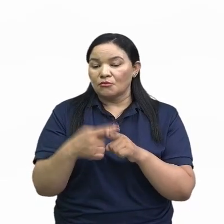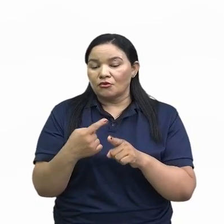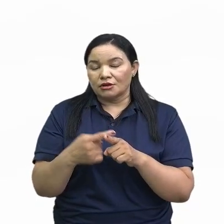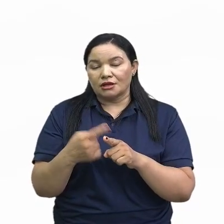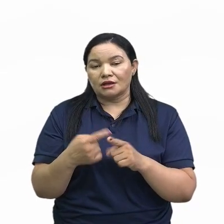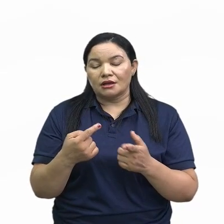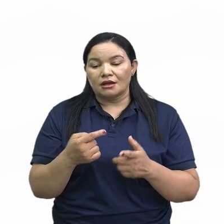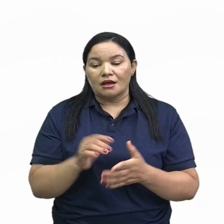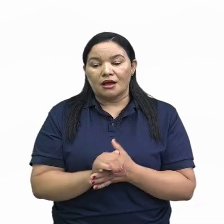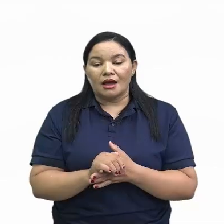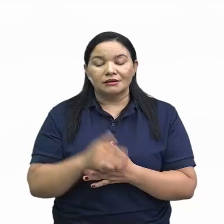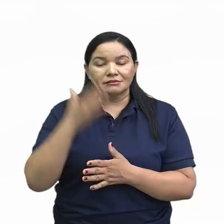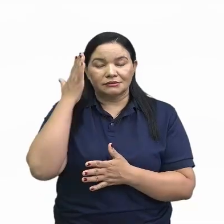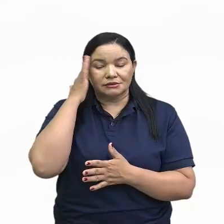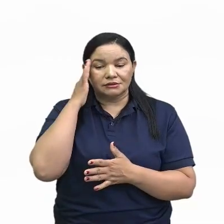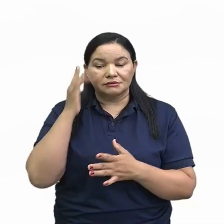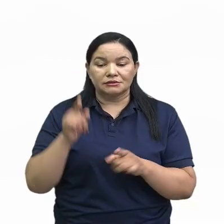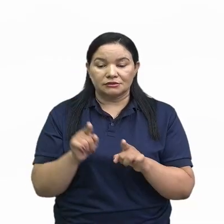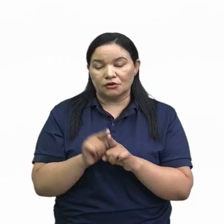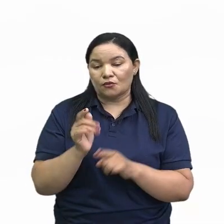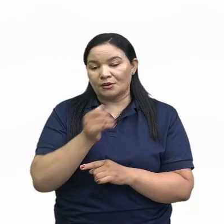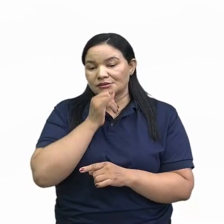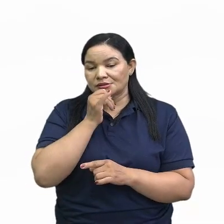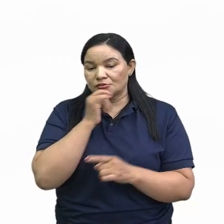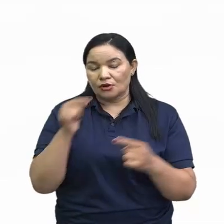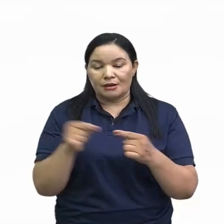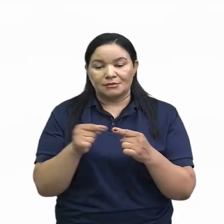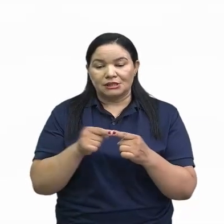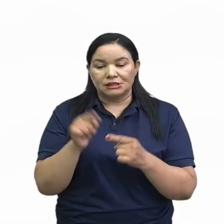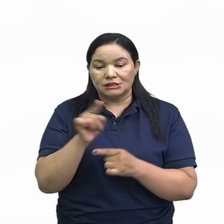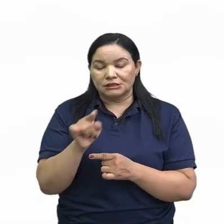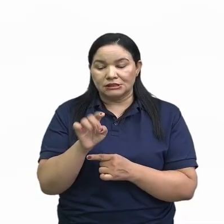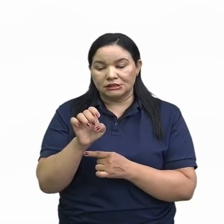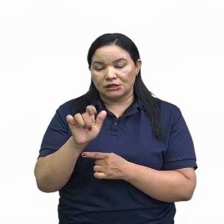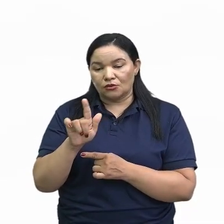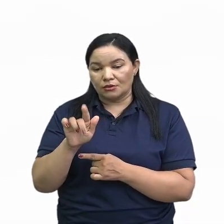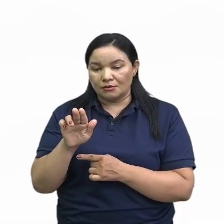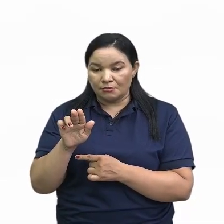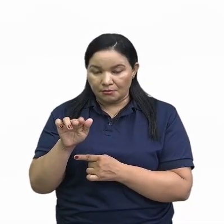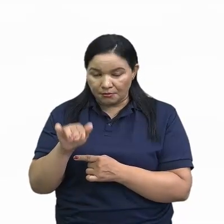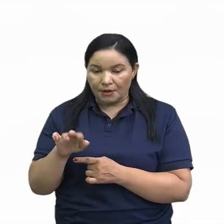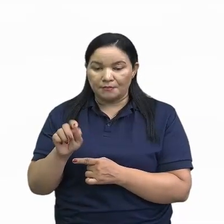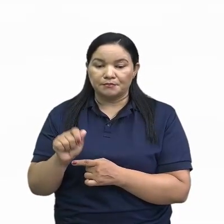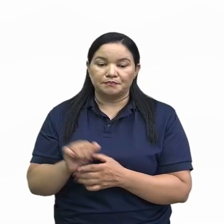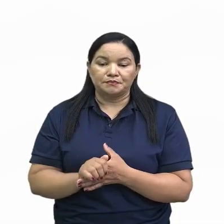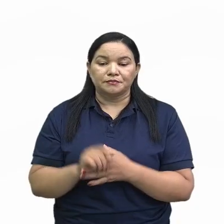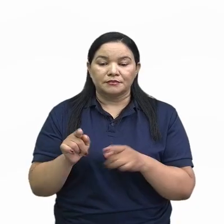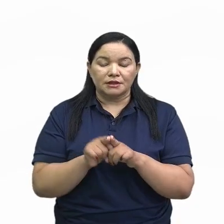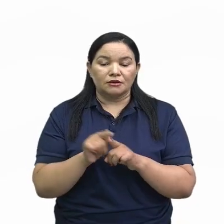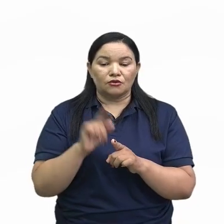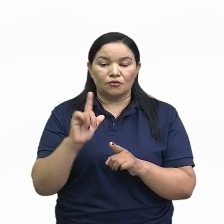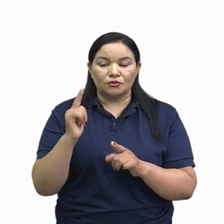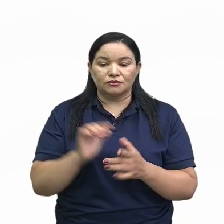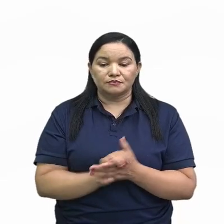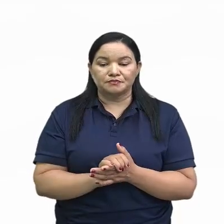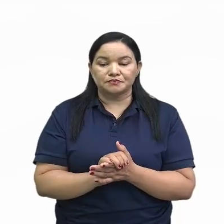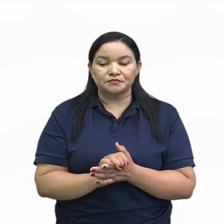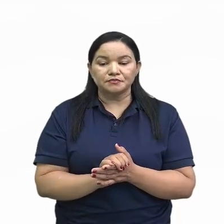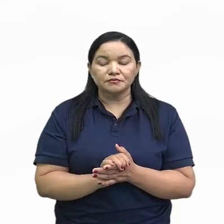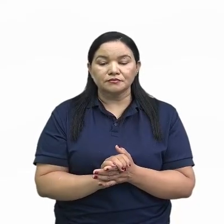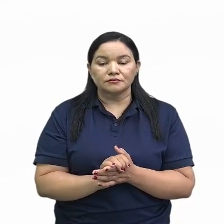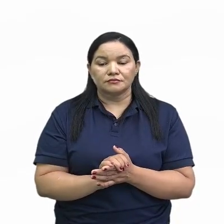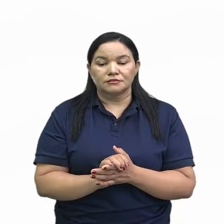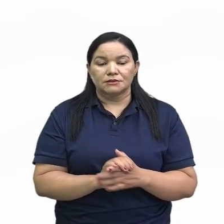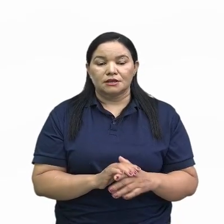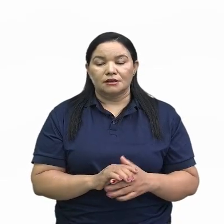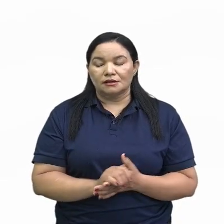aí nós temos um exemplo de zeugma. E o assíndeto? O assíndeto é a ausência de conjunção